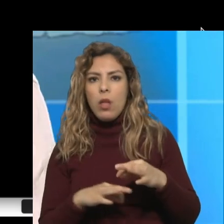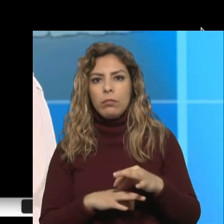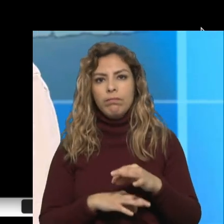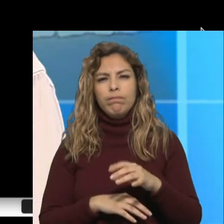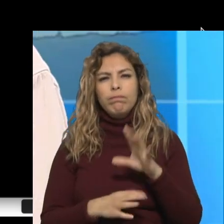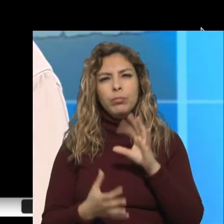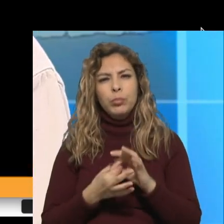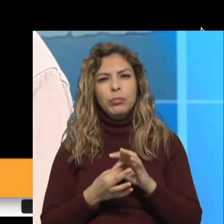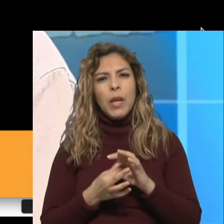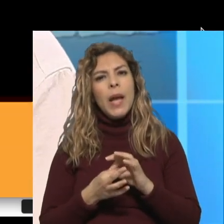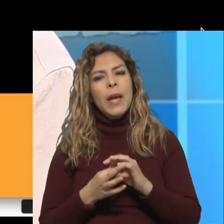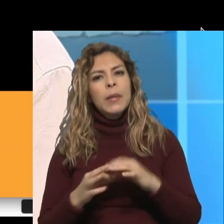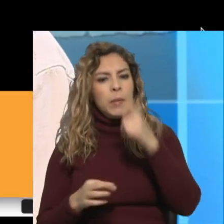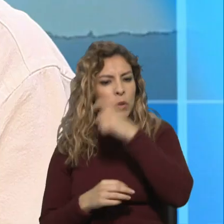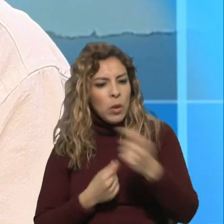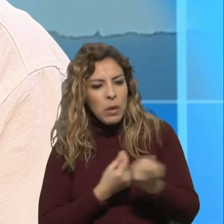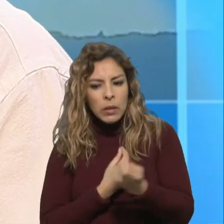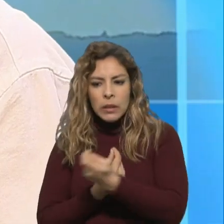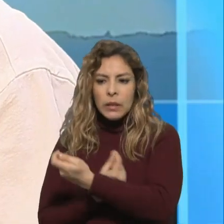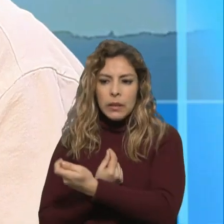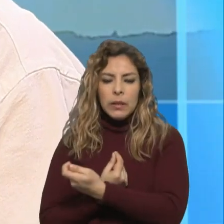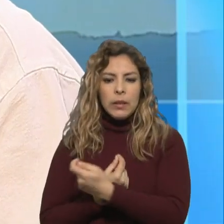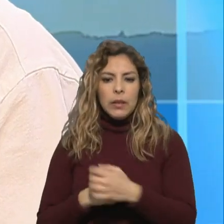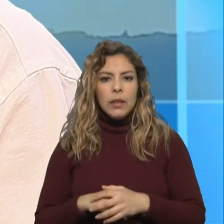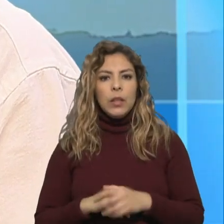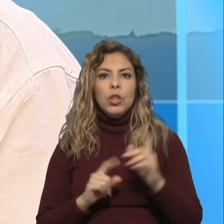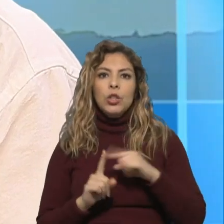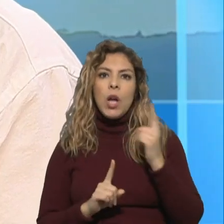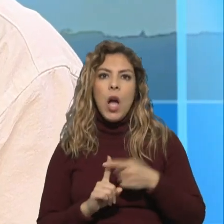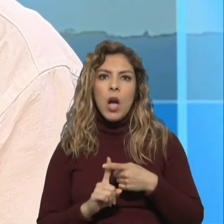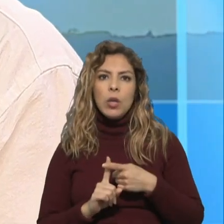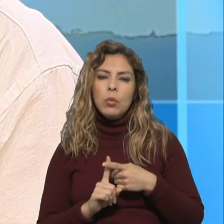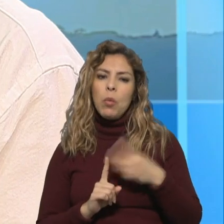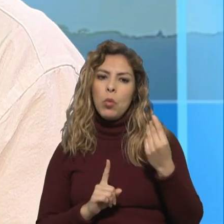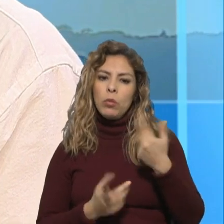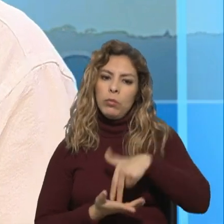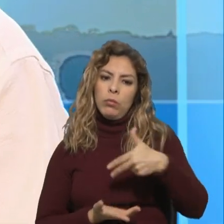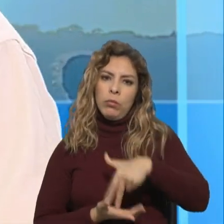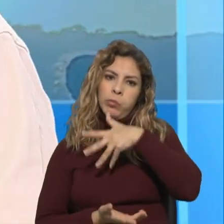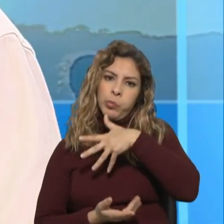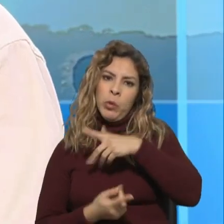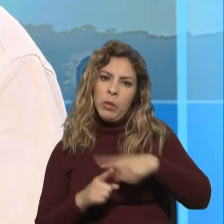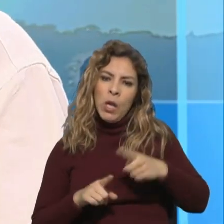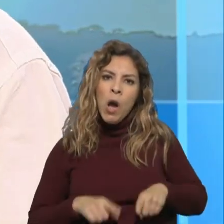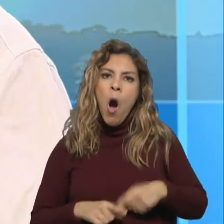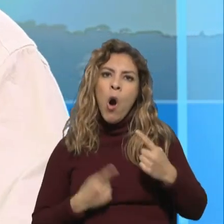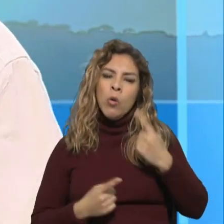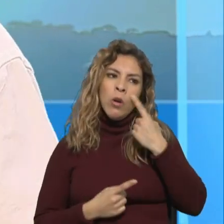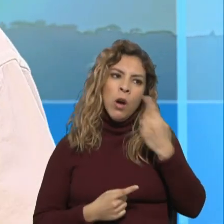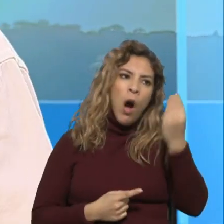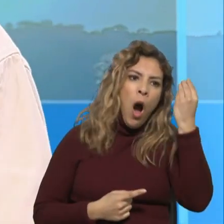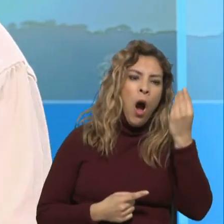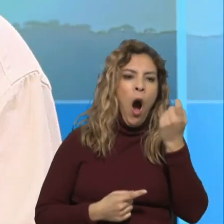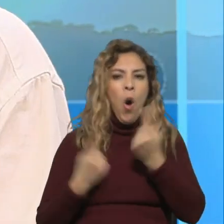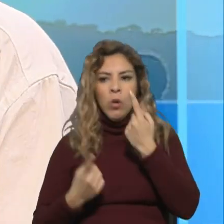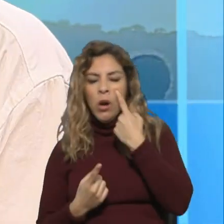próximas e da nossa realidade mais próxima. E, portanto, este ano vamos ter de facto um painel muito diverso, uns um bocadinho mais conhecidos, outros menos, mas todos com